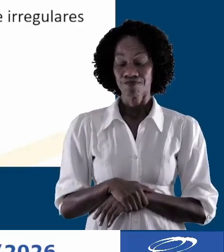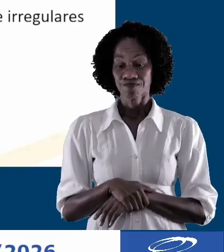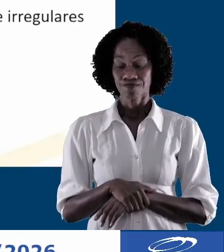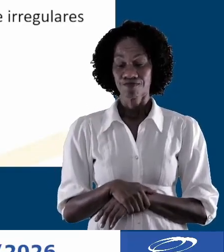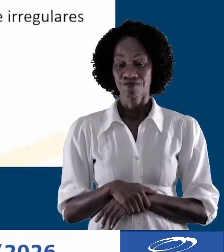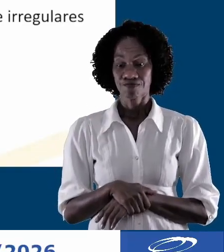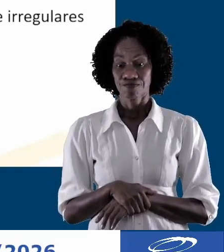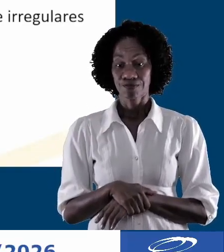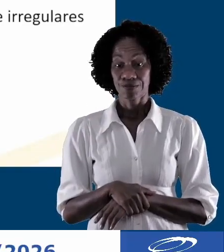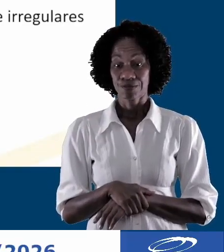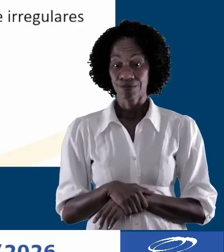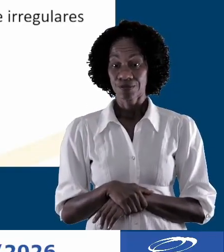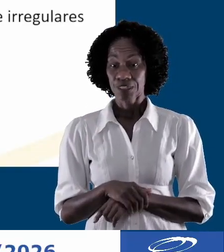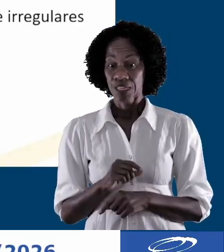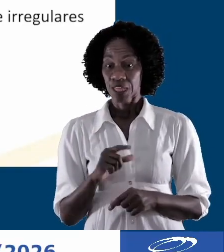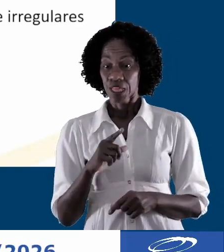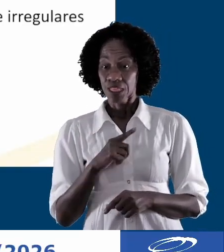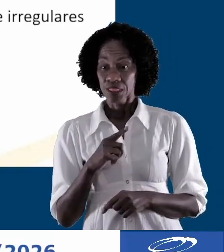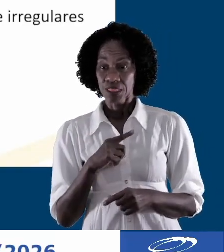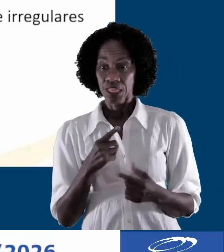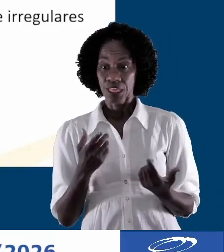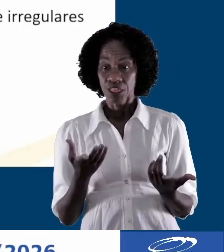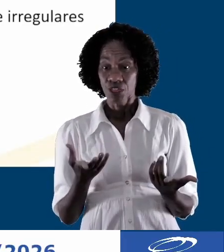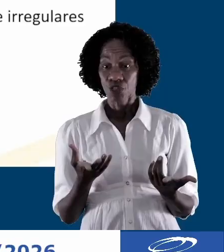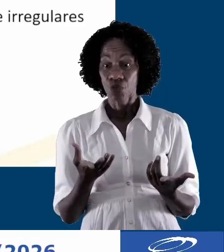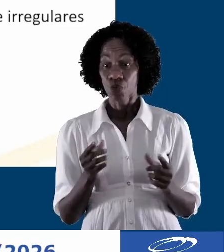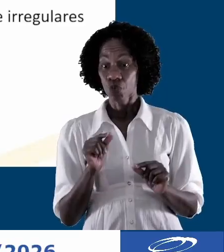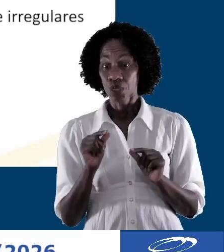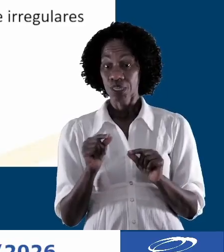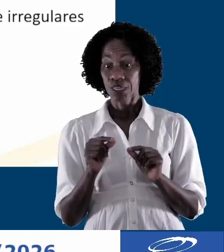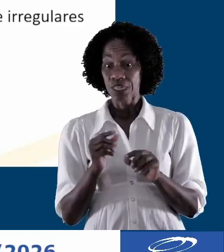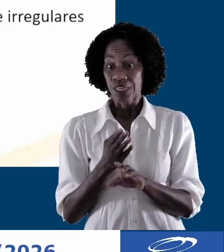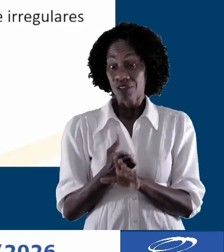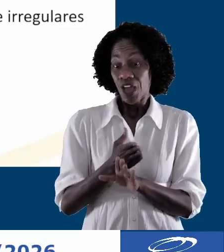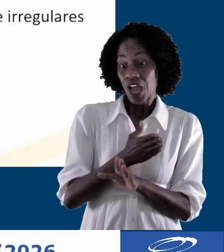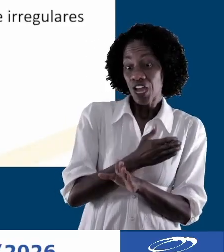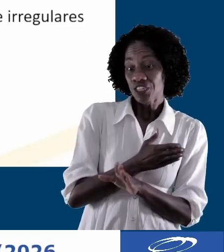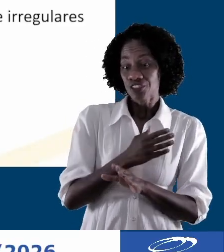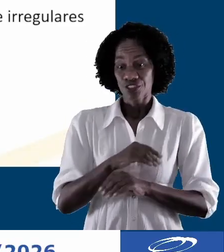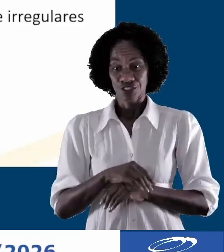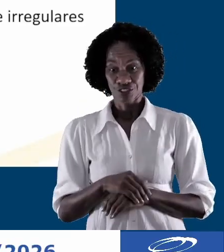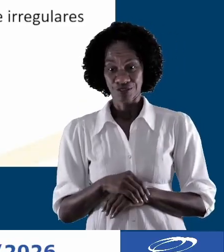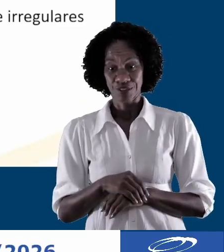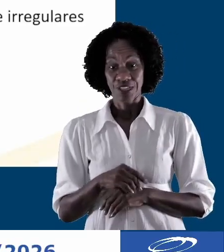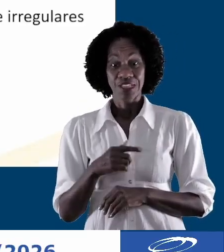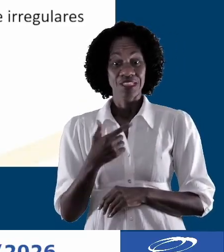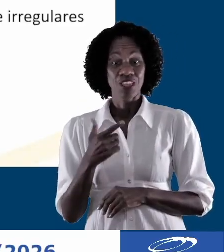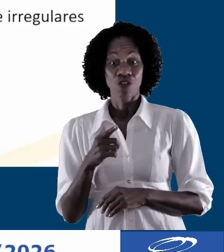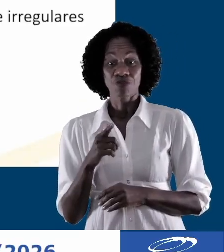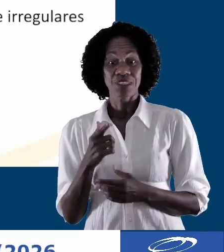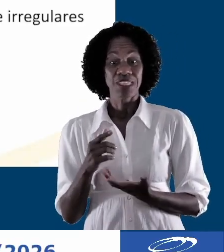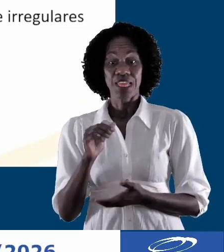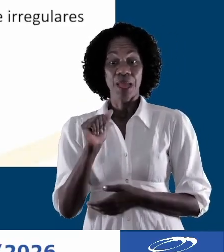tem um realce mais homogêneo, o disco é acometido mais cedo do que na tuberculose, e ela não tem abscessos grandes, como a tuberculose costuma